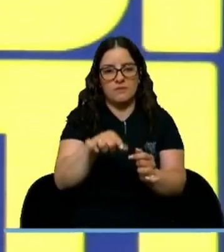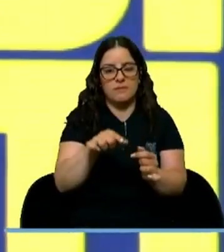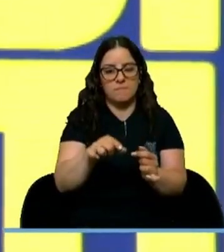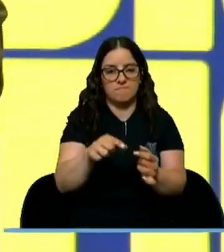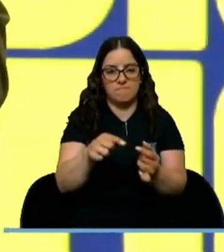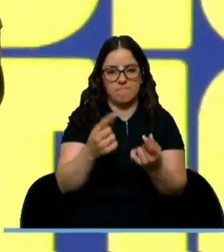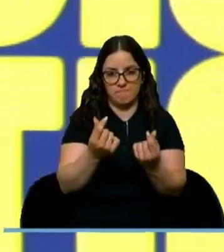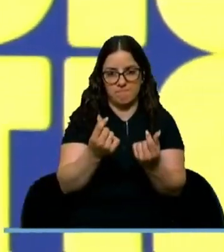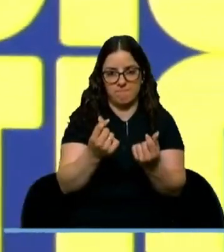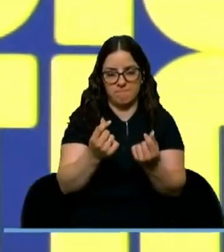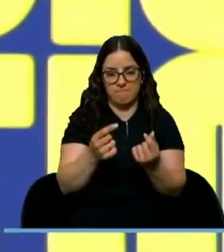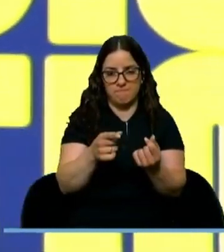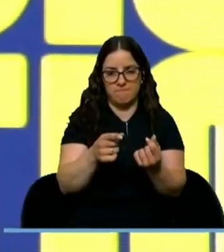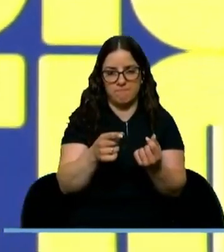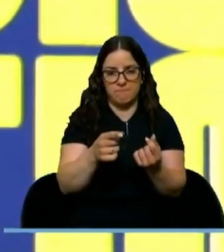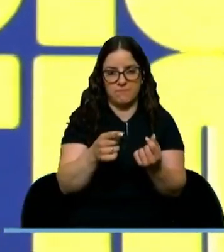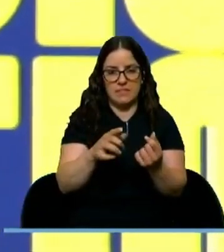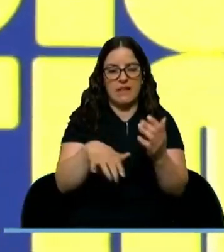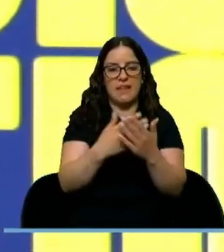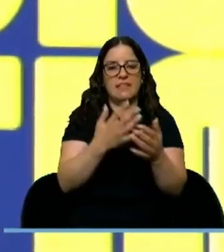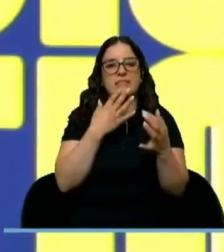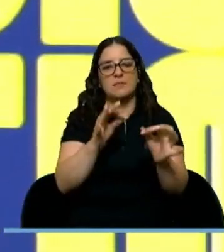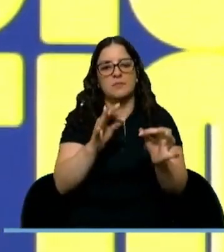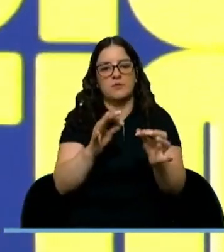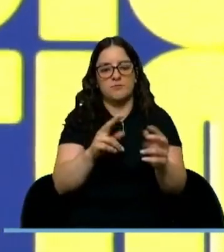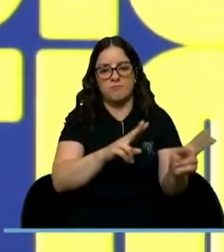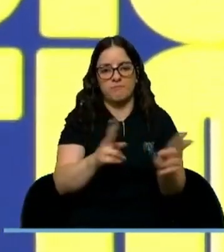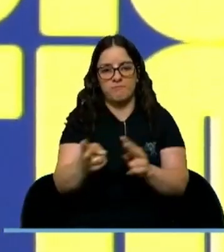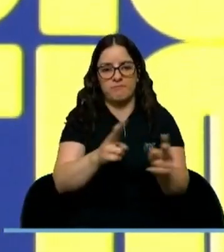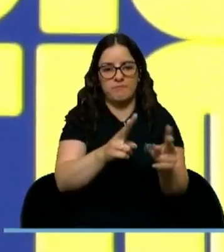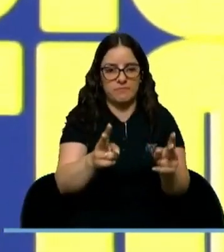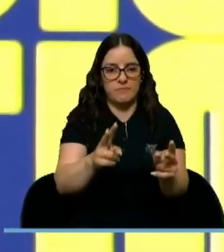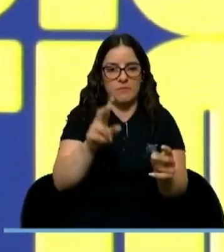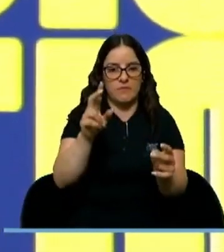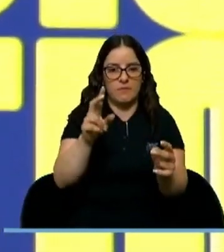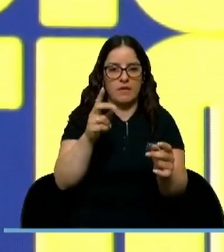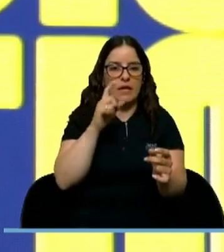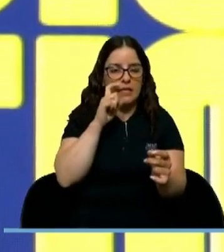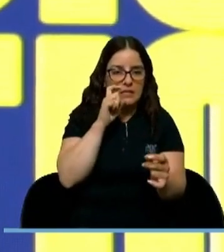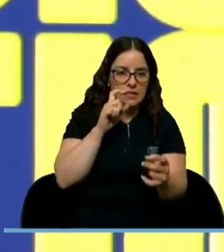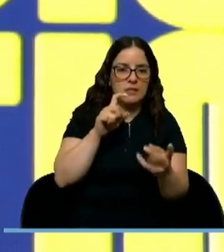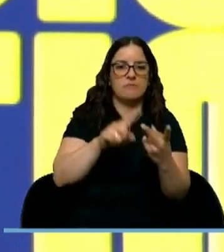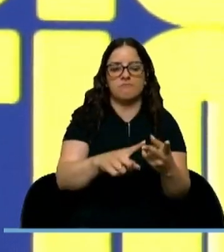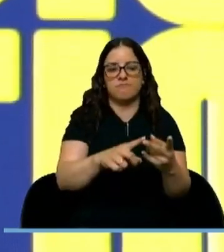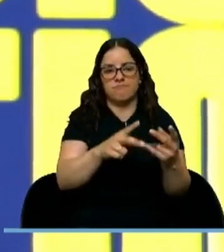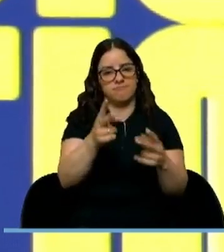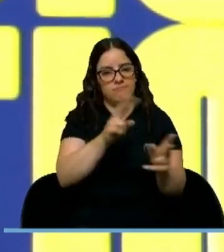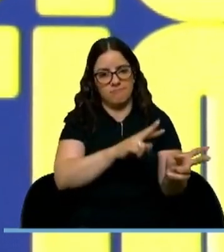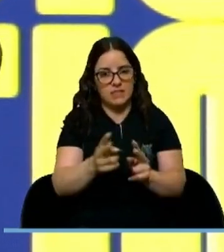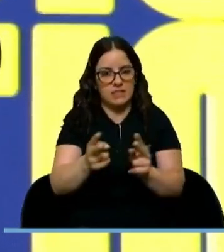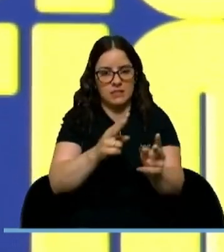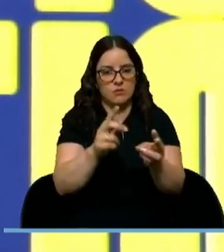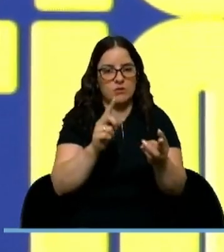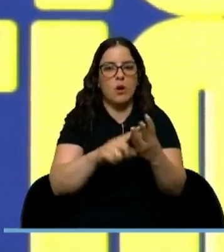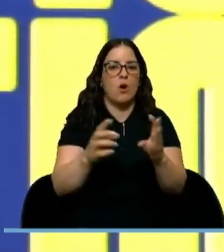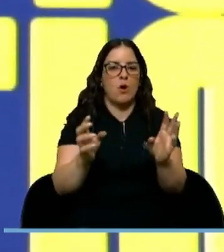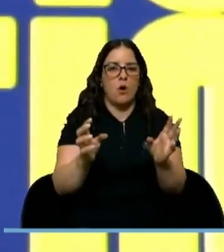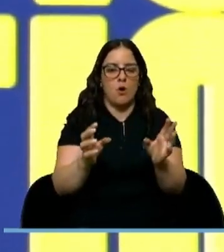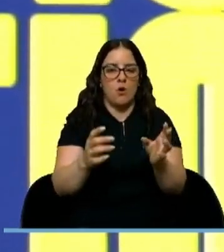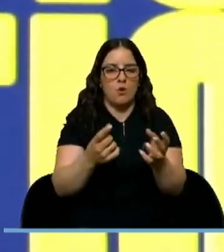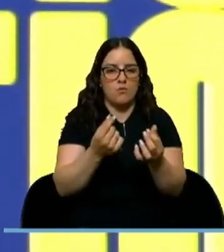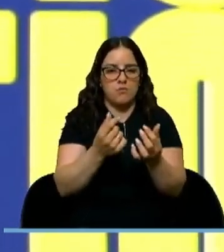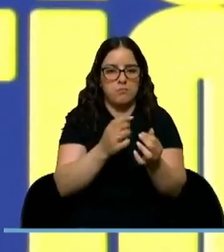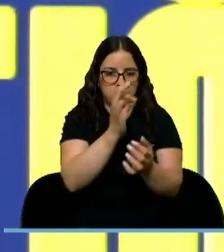monetária, simplificam a transação para que, quer garantias, quer transações e comissões e todo esse